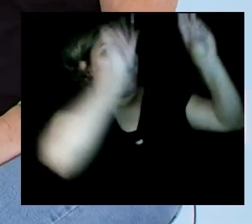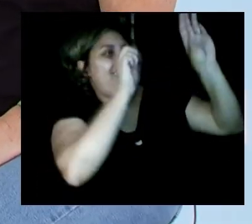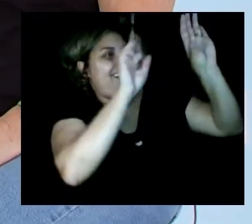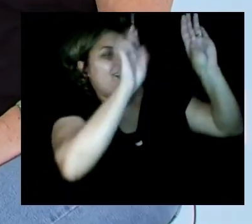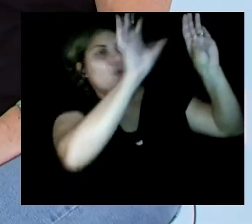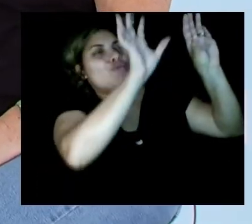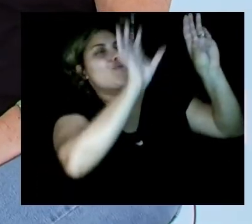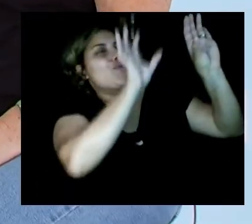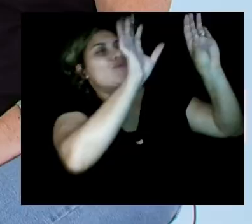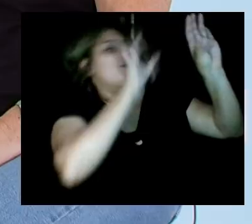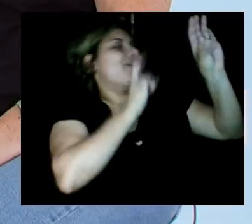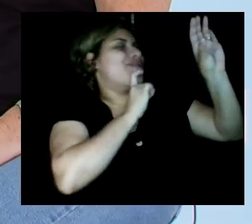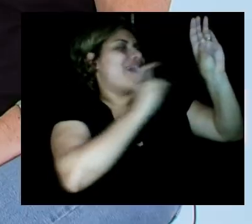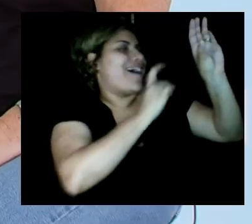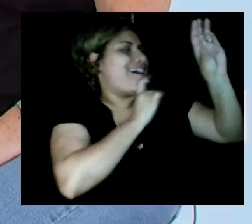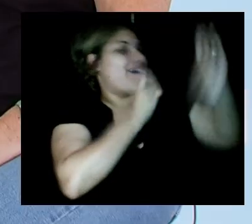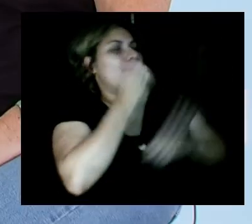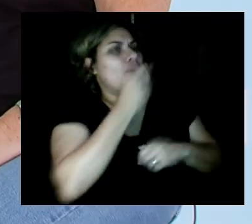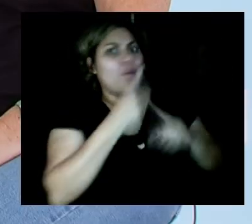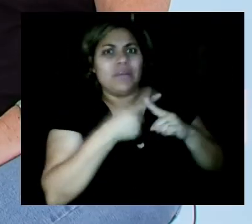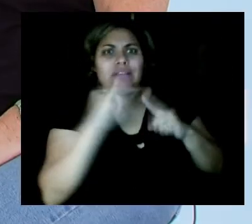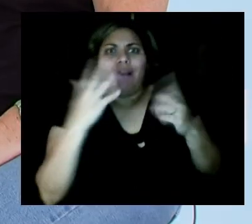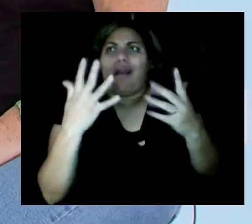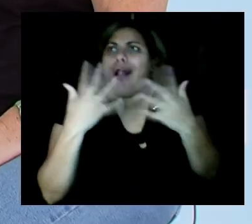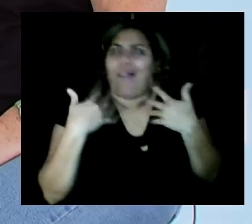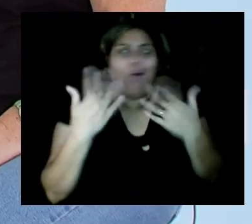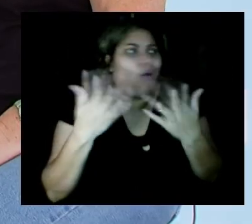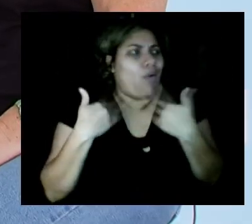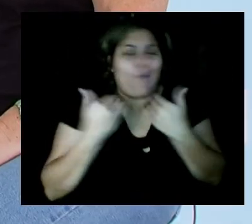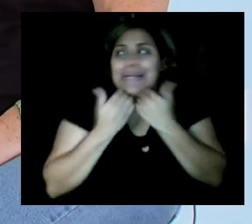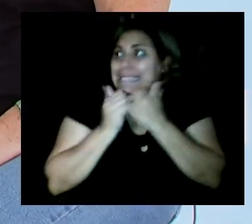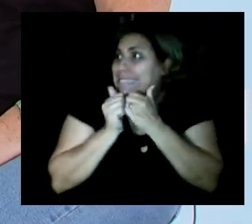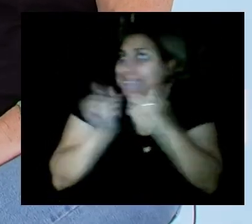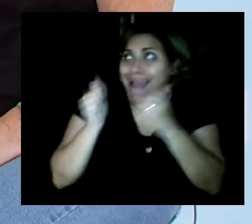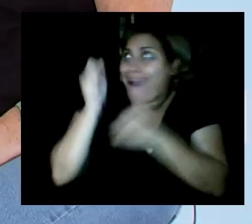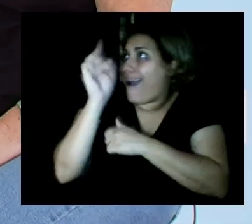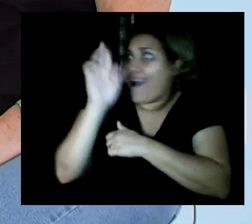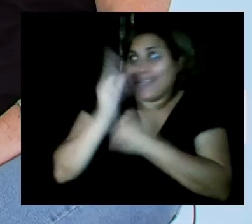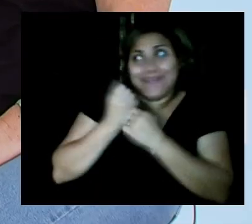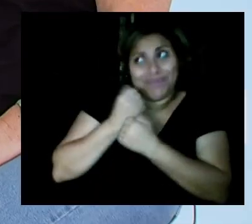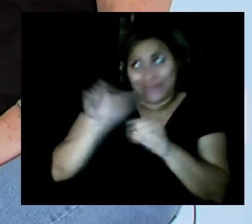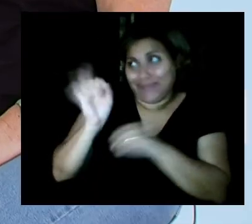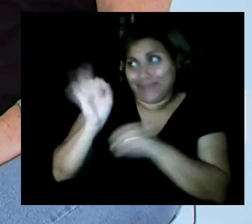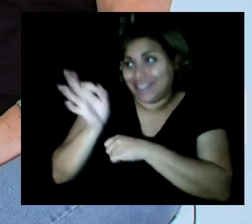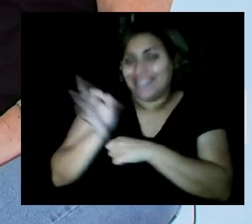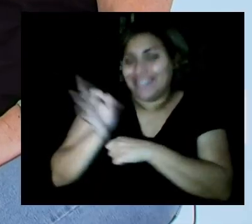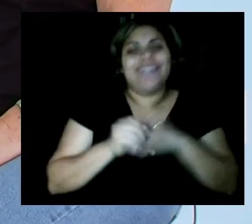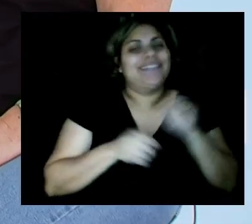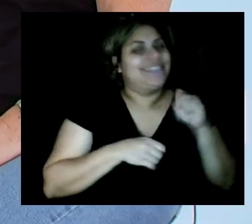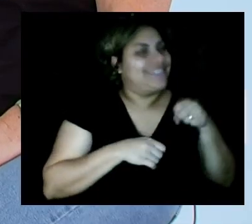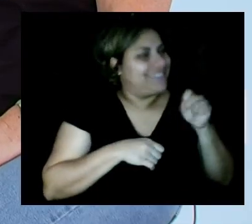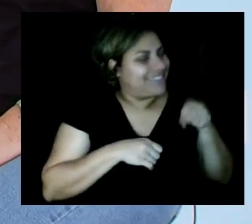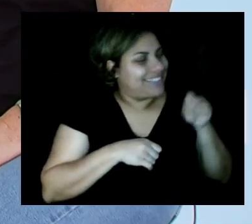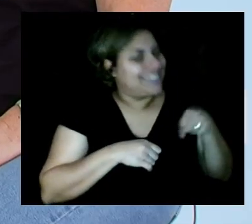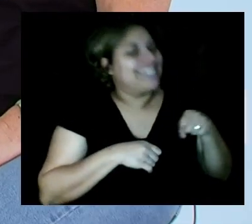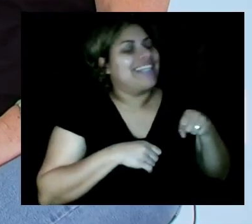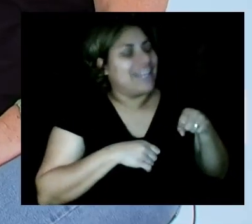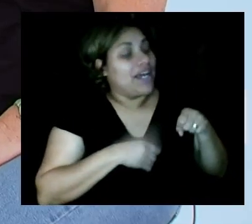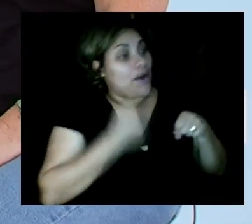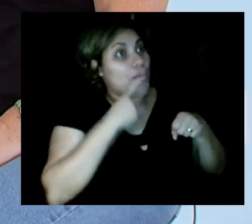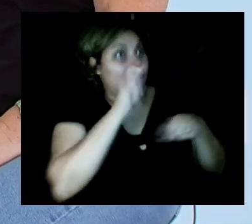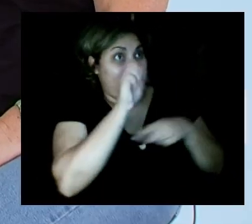para passar esse calor que a gente tem vivido sem, né? Nossa, o ar-condicionado veio também. Agora a gente está